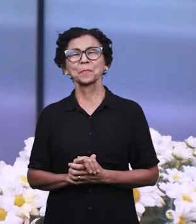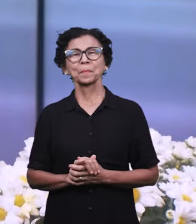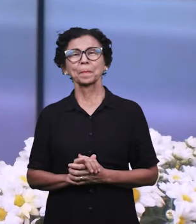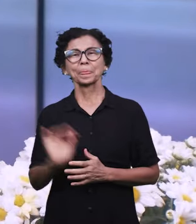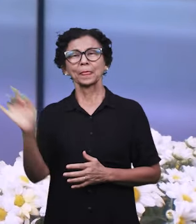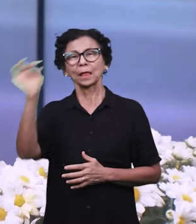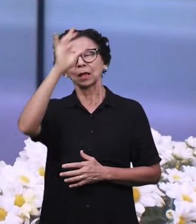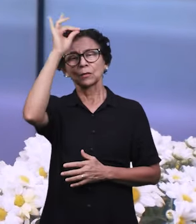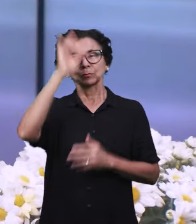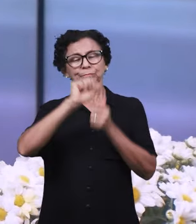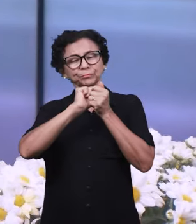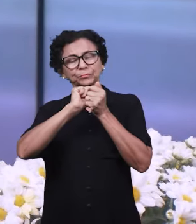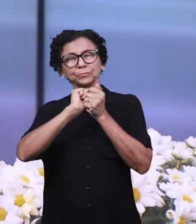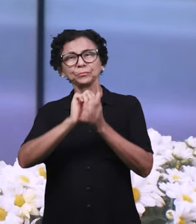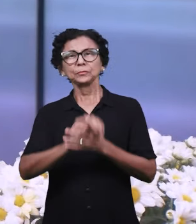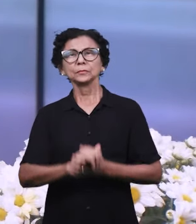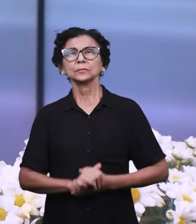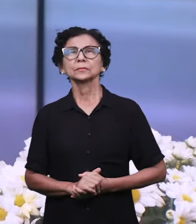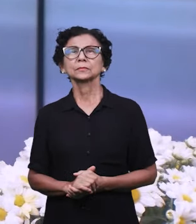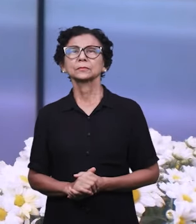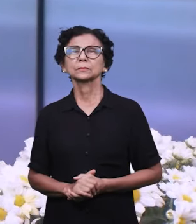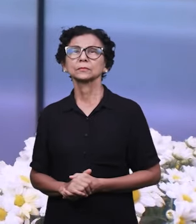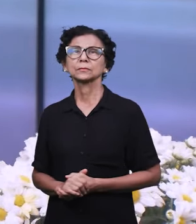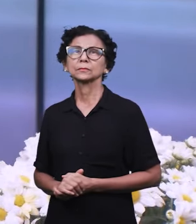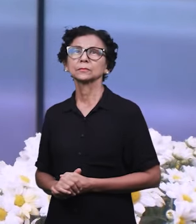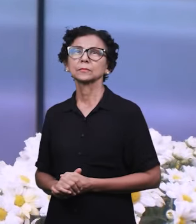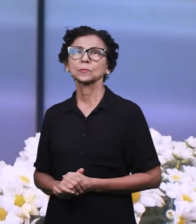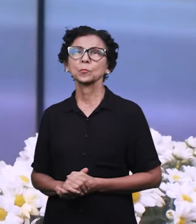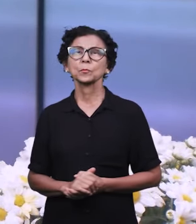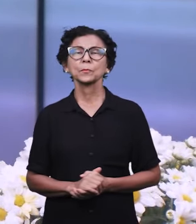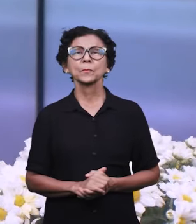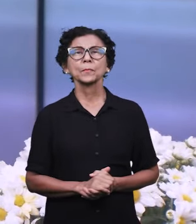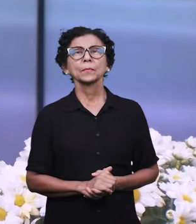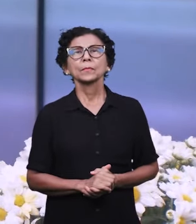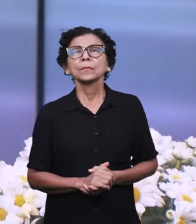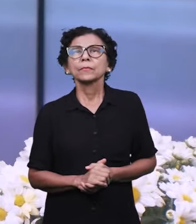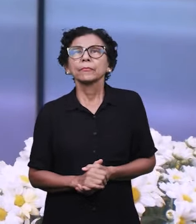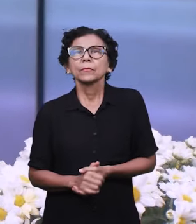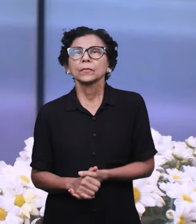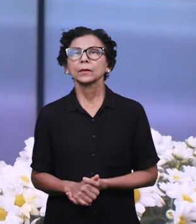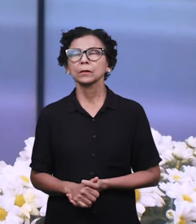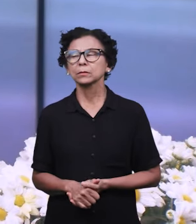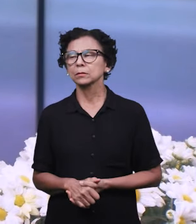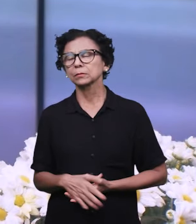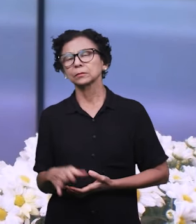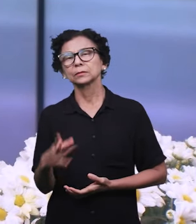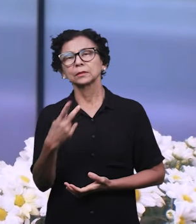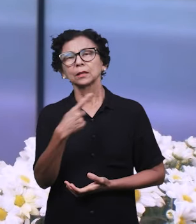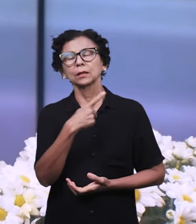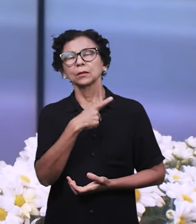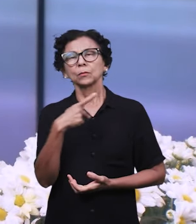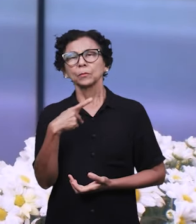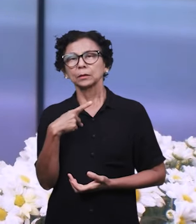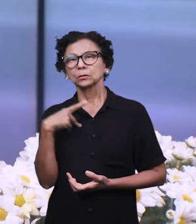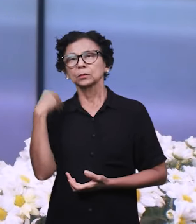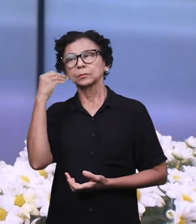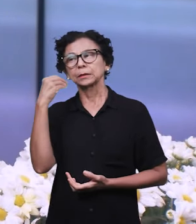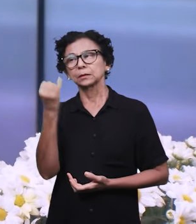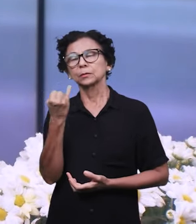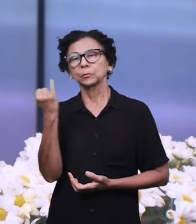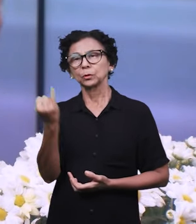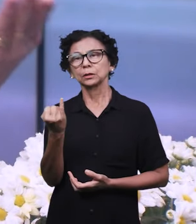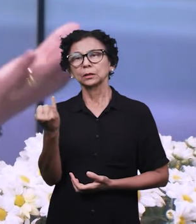uma experiência importante para os nossos jovens, porque nós quatro fomos convertidos na